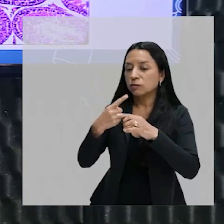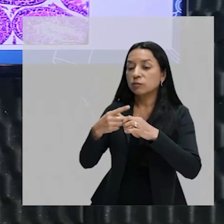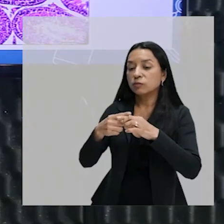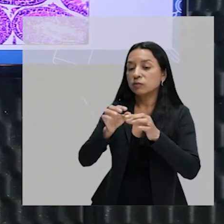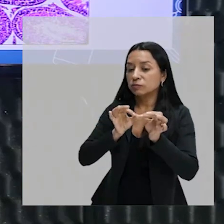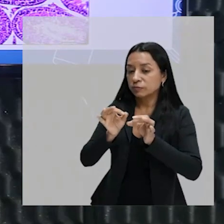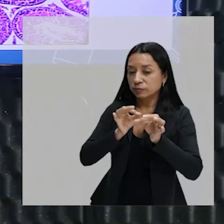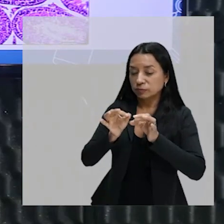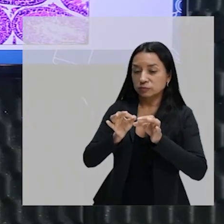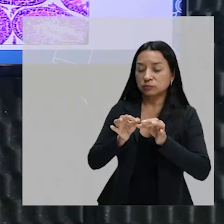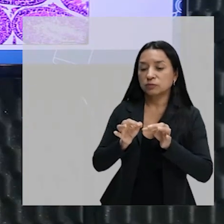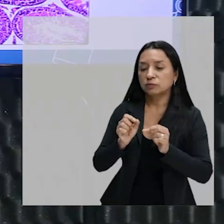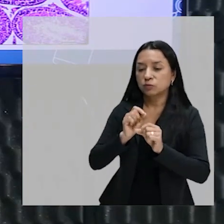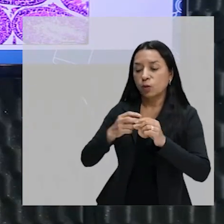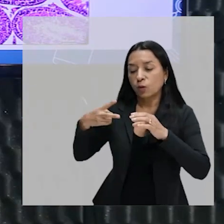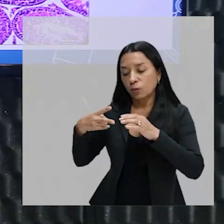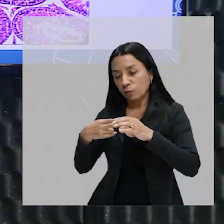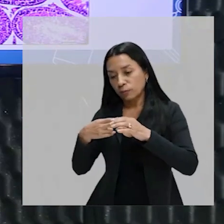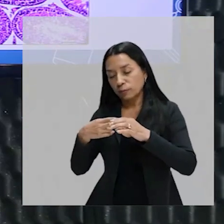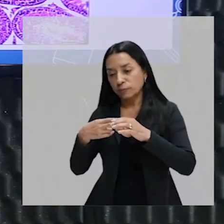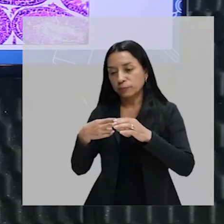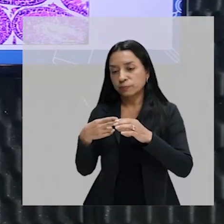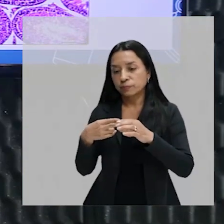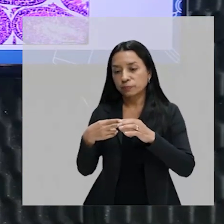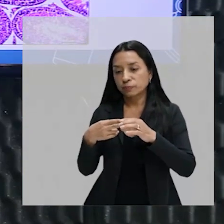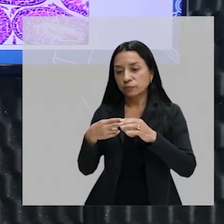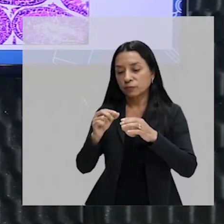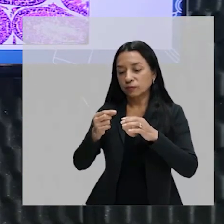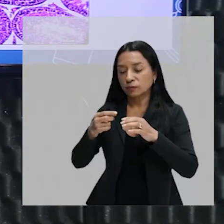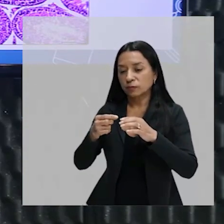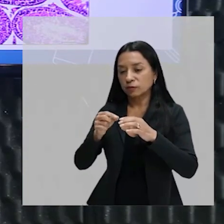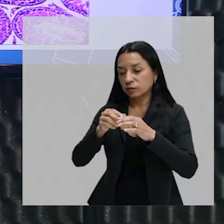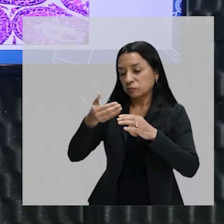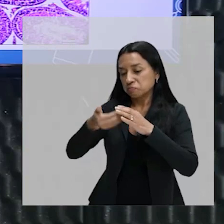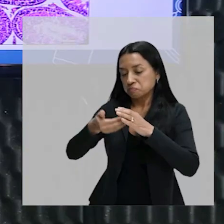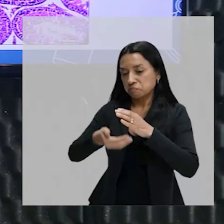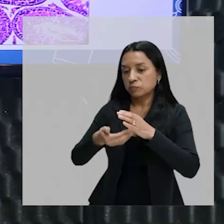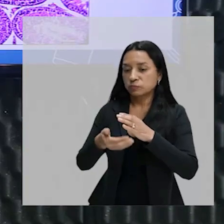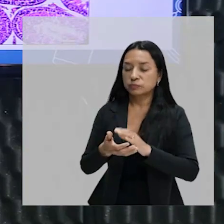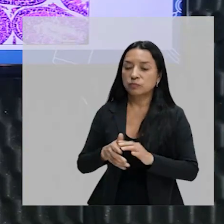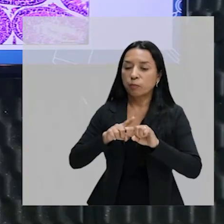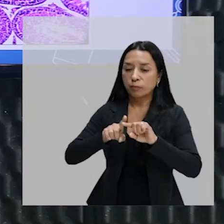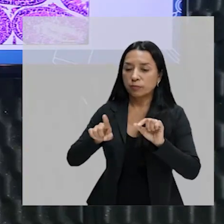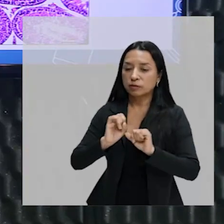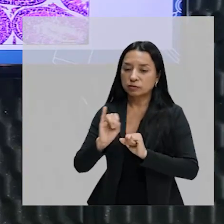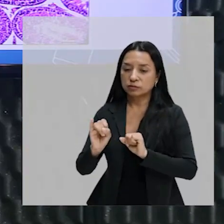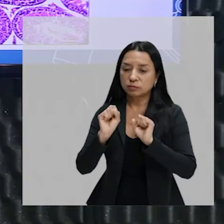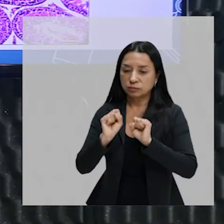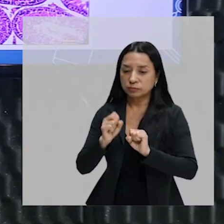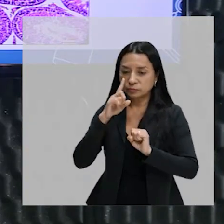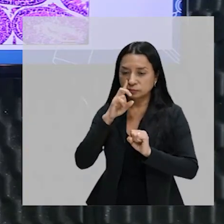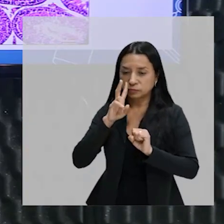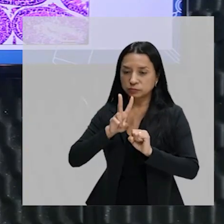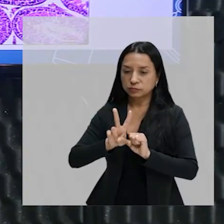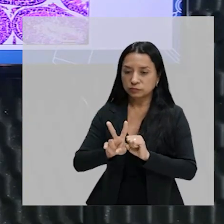preparação do corte histológico os espermatozóides foram destruídos Mas se a gente pudesse